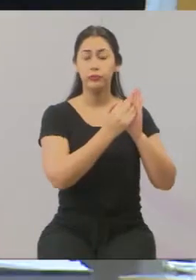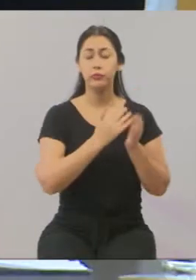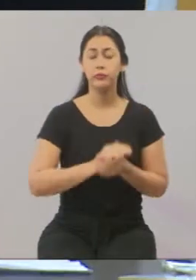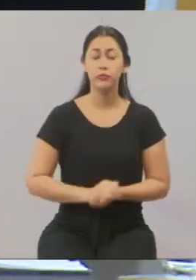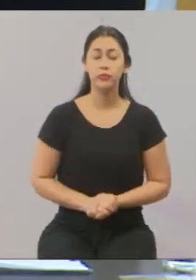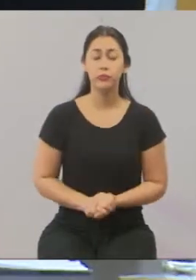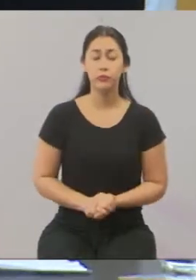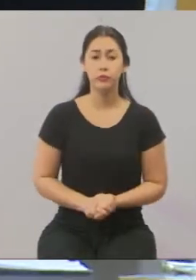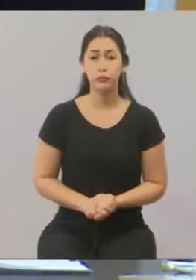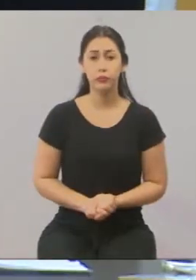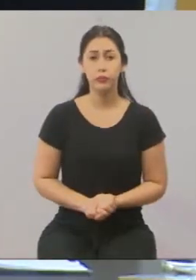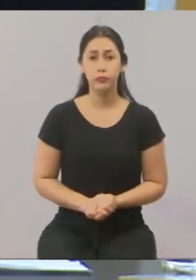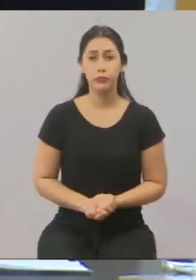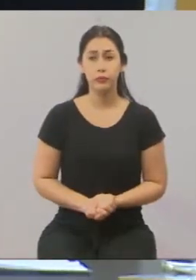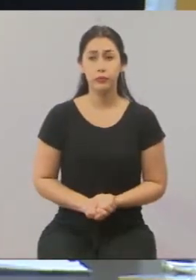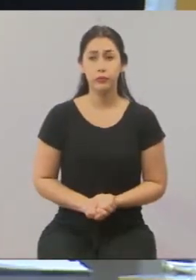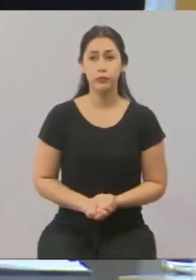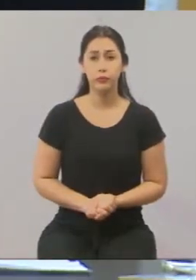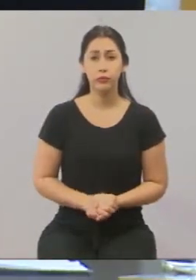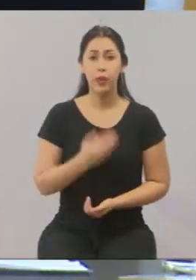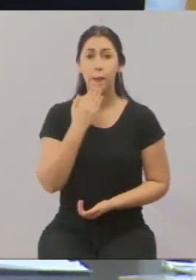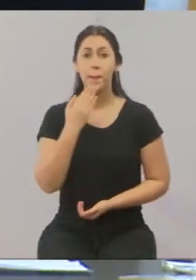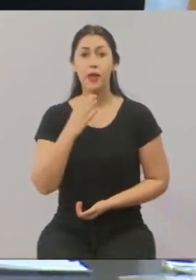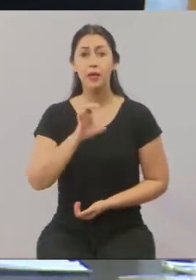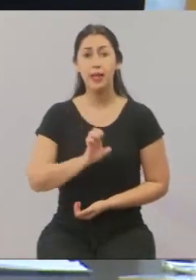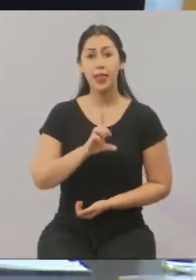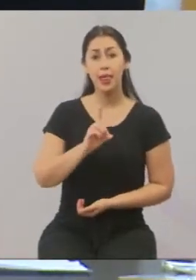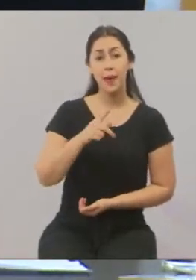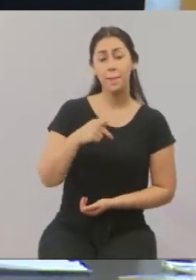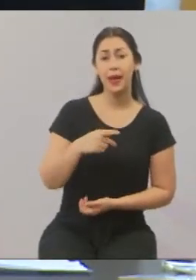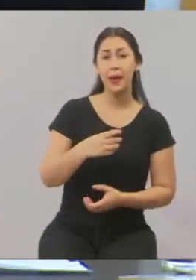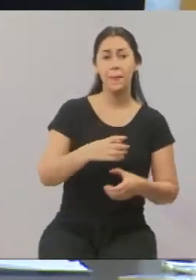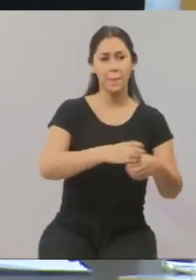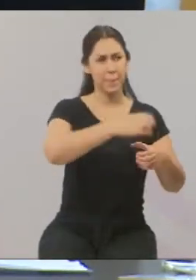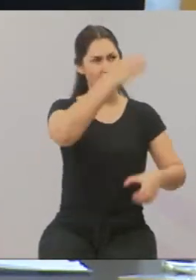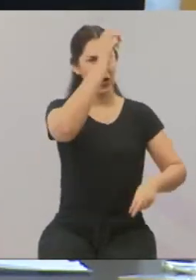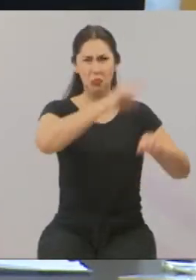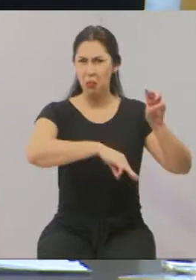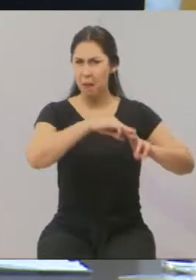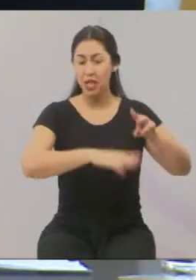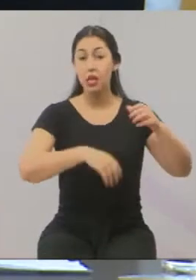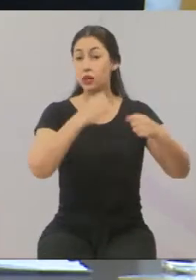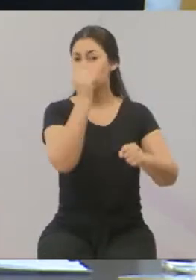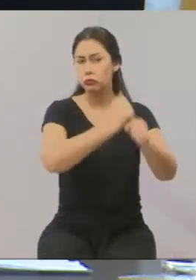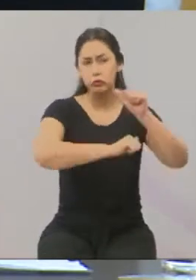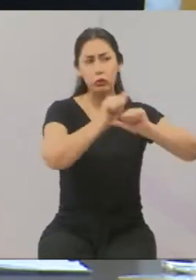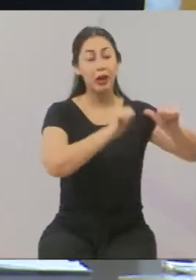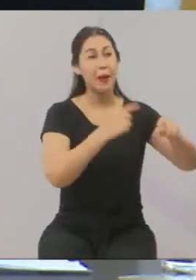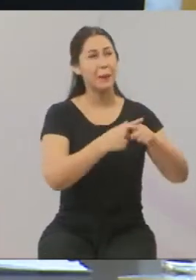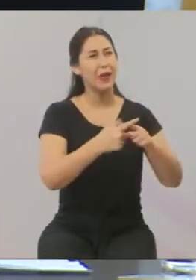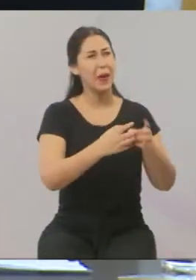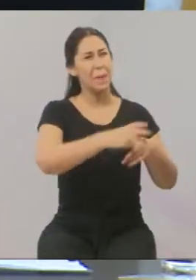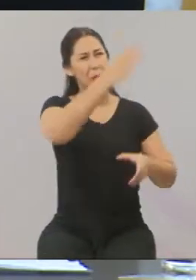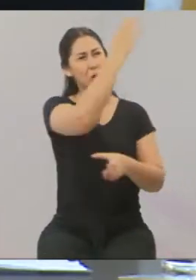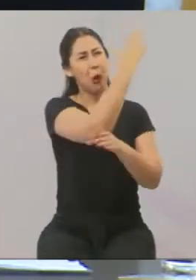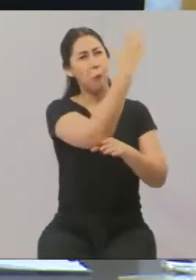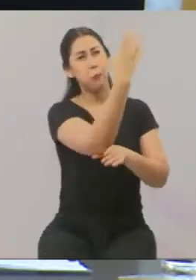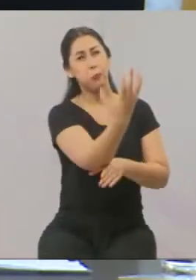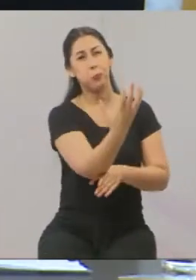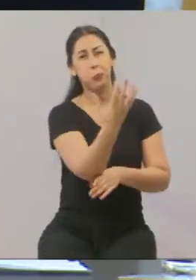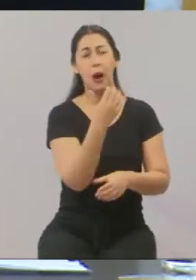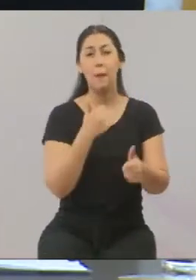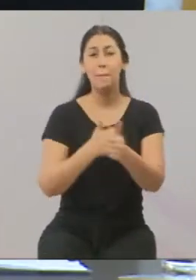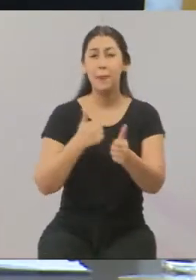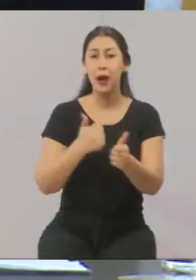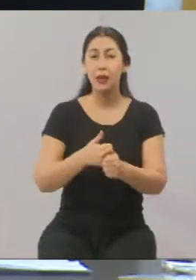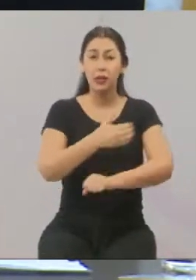formalidades regimentais, seja oficiado a EDP solicitando a troca de postes de madeira que se encontra torto, situado na frente ao número